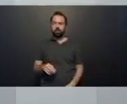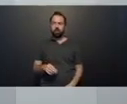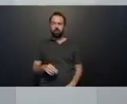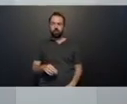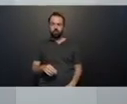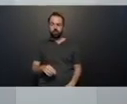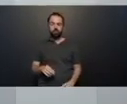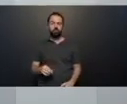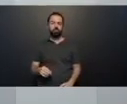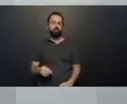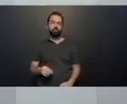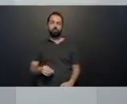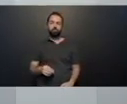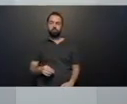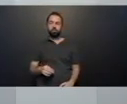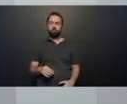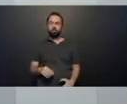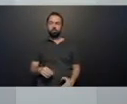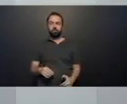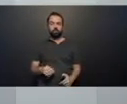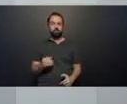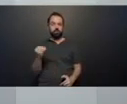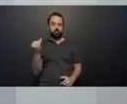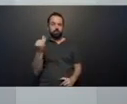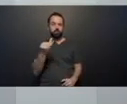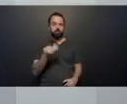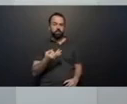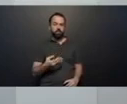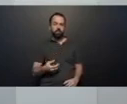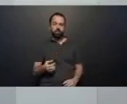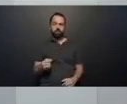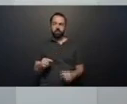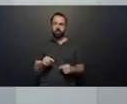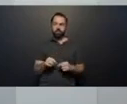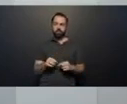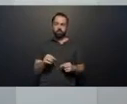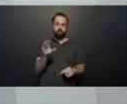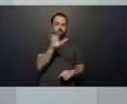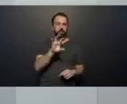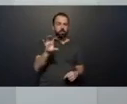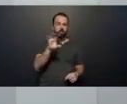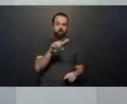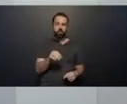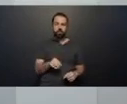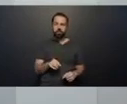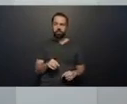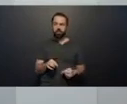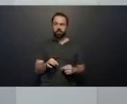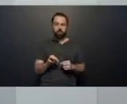gente resolver. Calcule a área de um círculo de raio 10 centímetros.